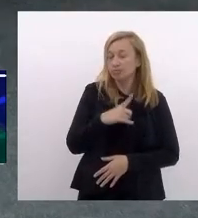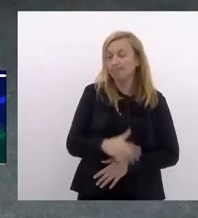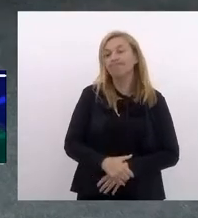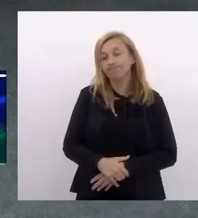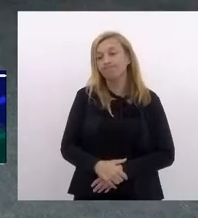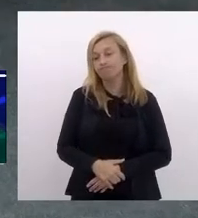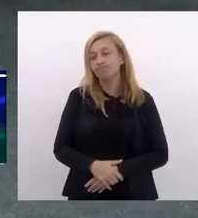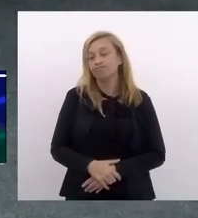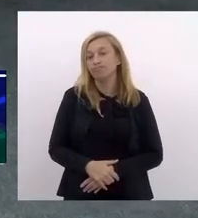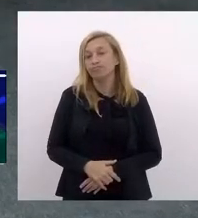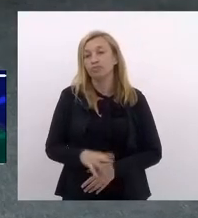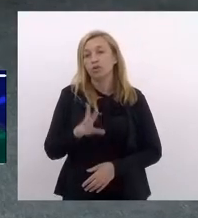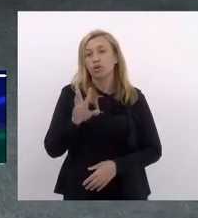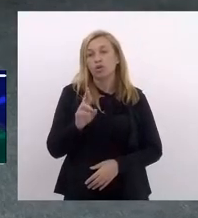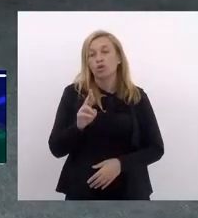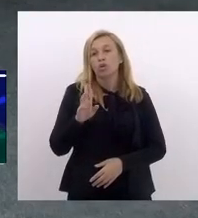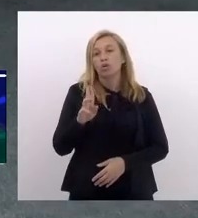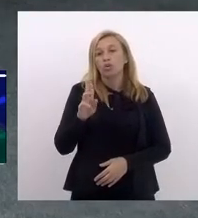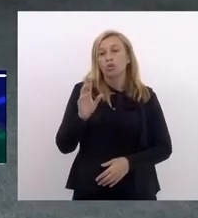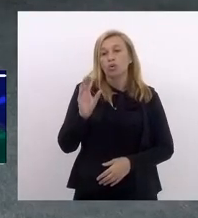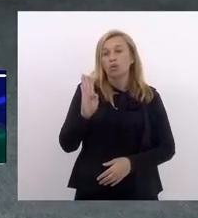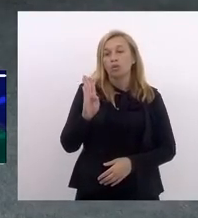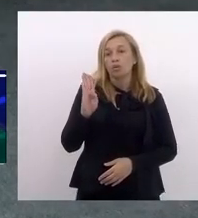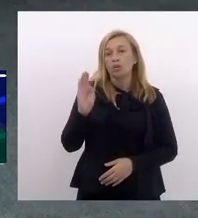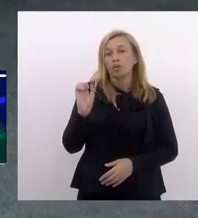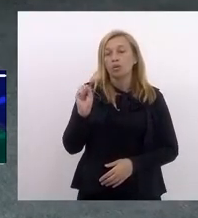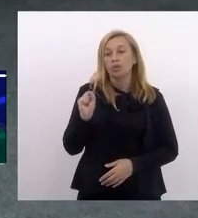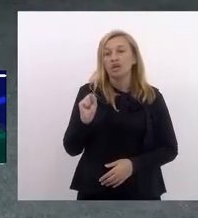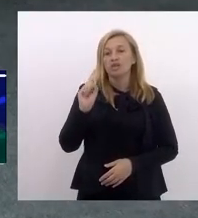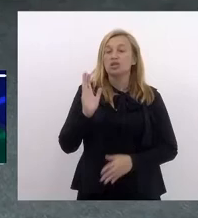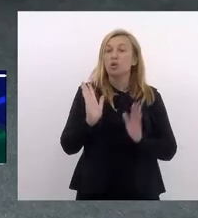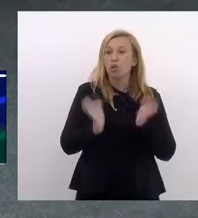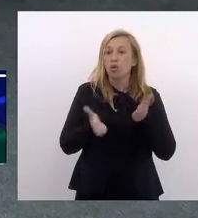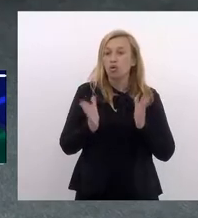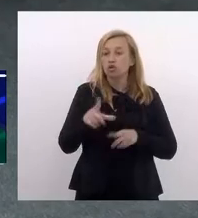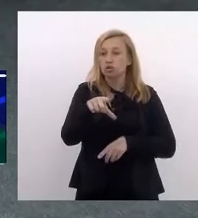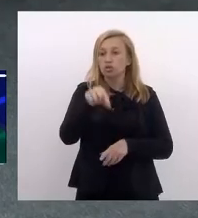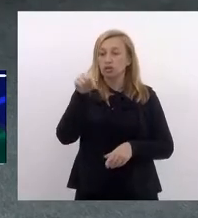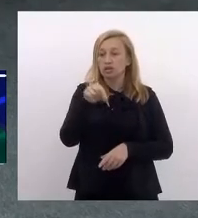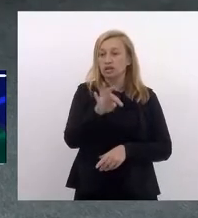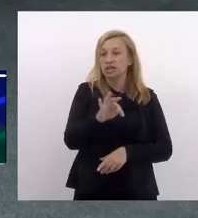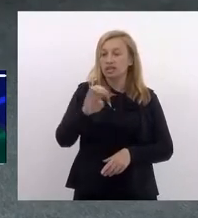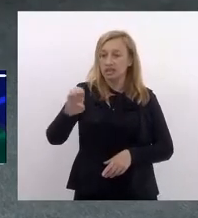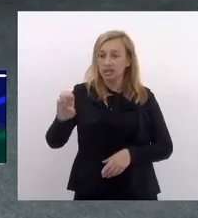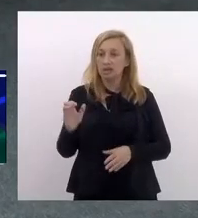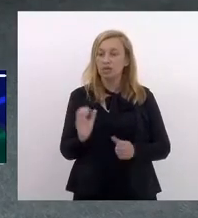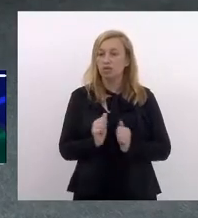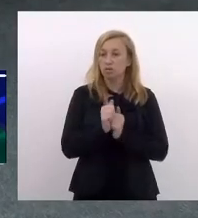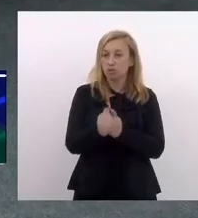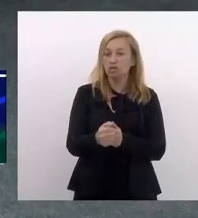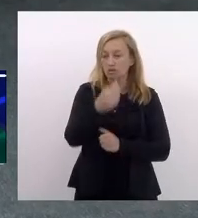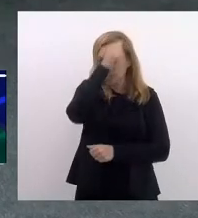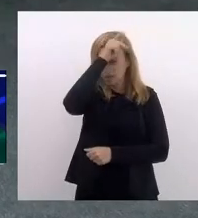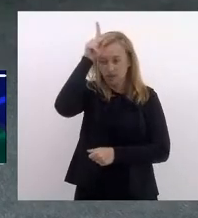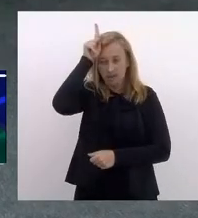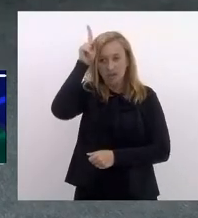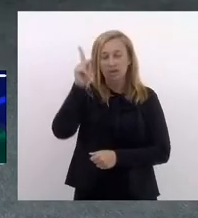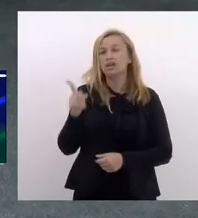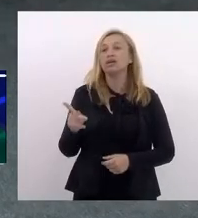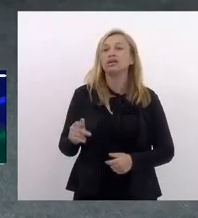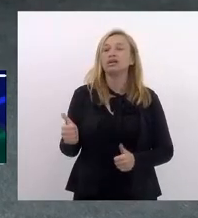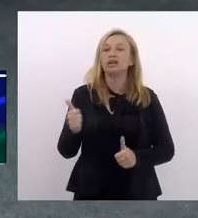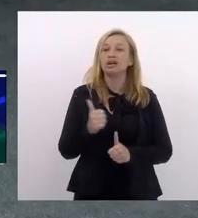convicção que Rubens, hoje, será, por decisão do TSE, conduzido a Prefeitura do Petrópolis para o seu